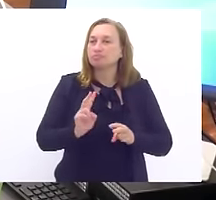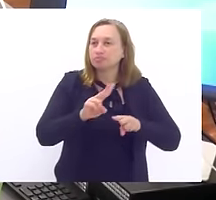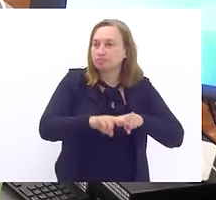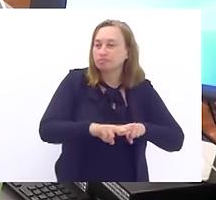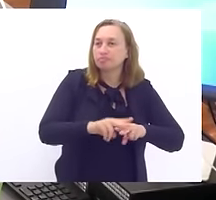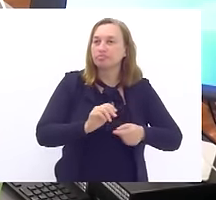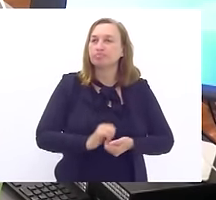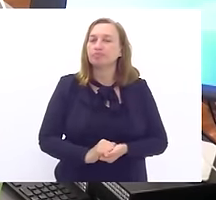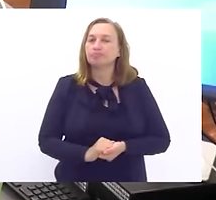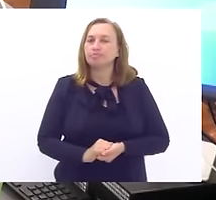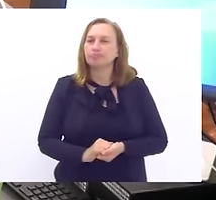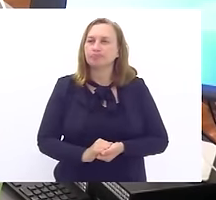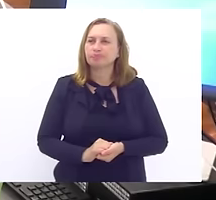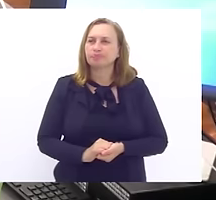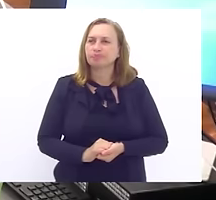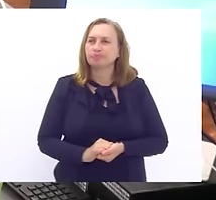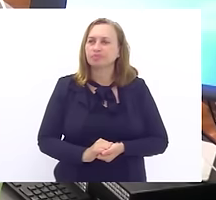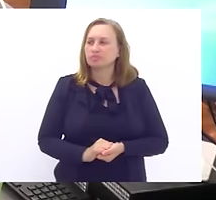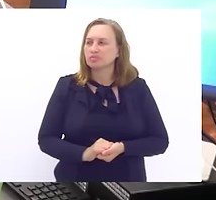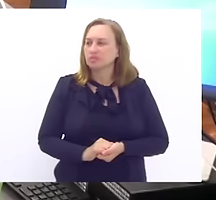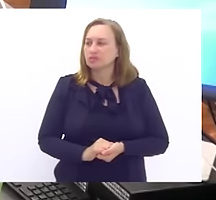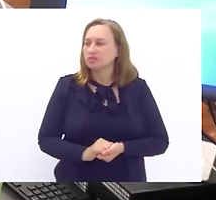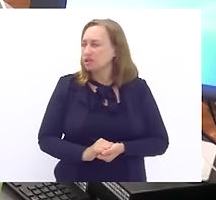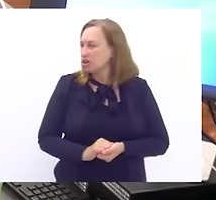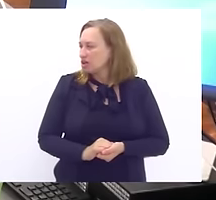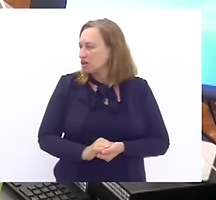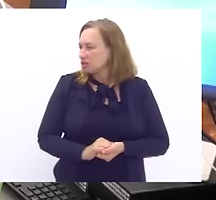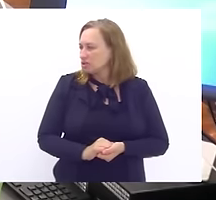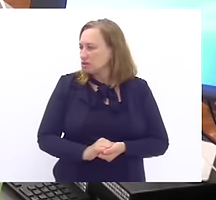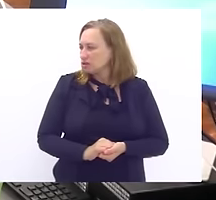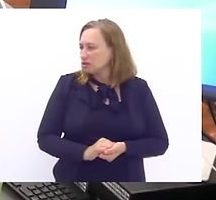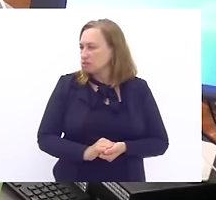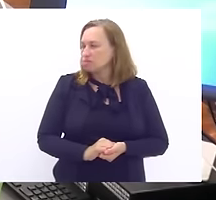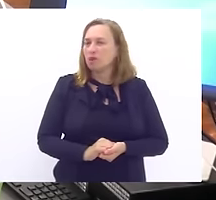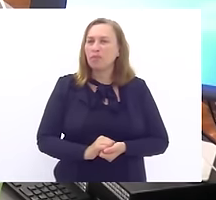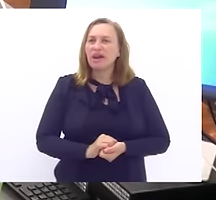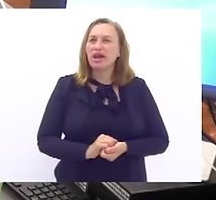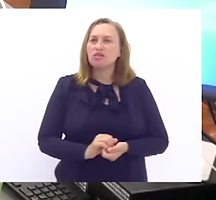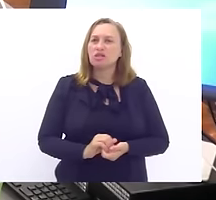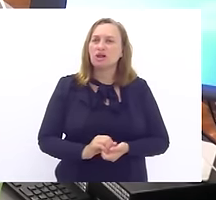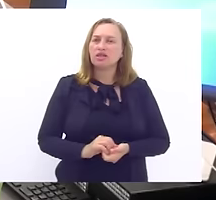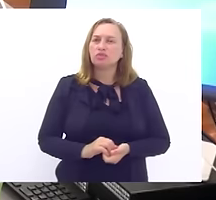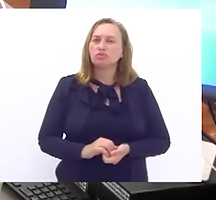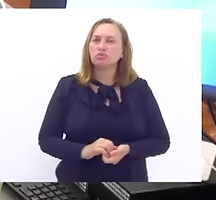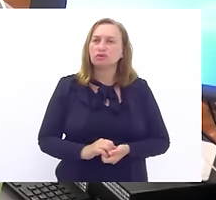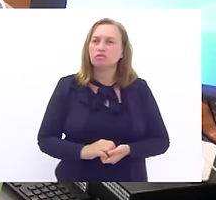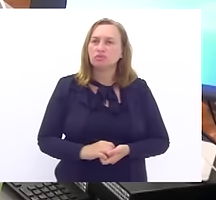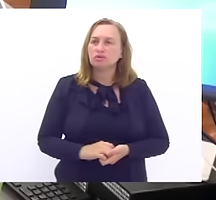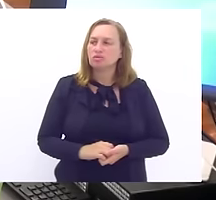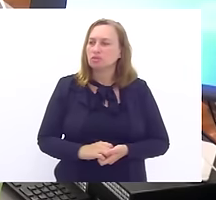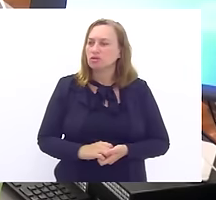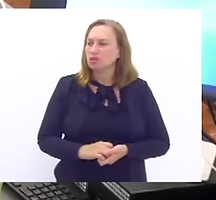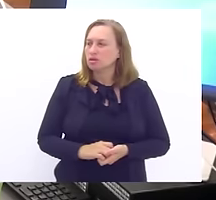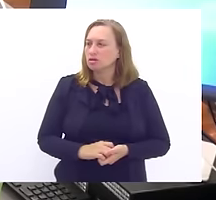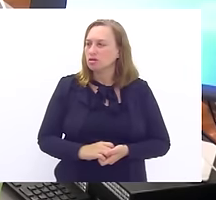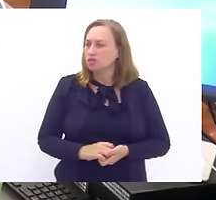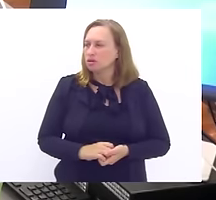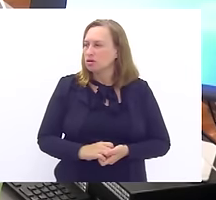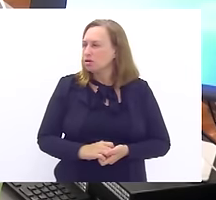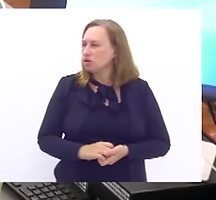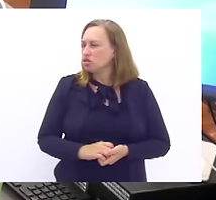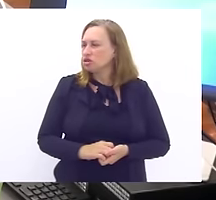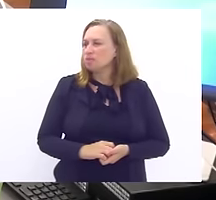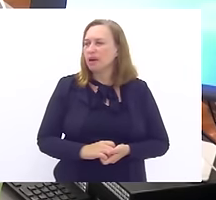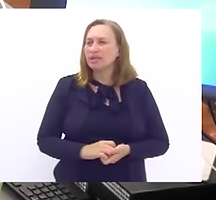um perímetro tem que estar no estatuto também Doutor Jefferson o senhor pode responder se é realmente isso pelo menos